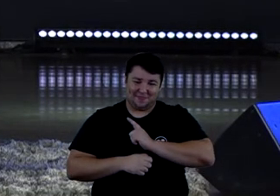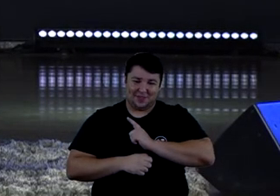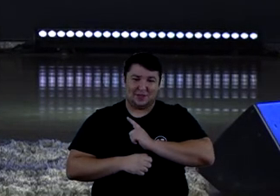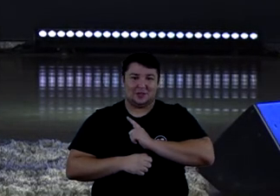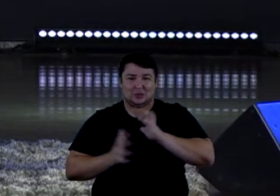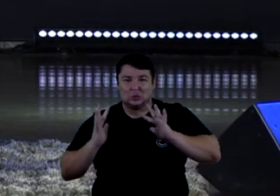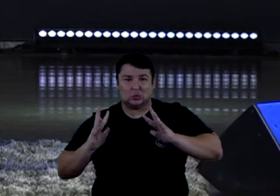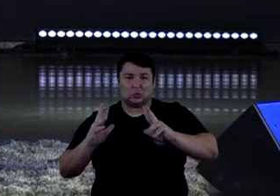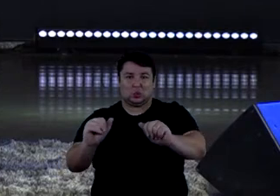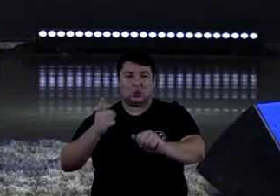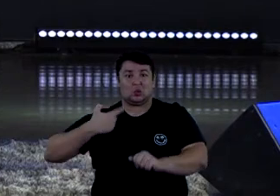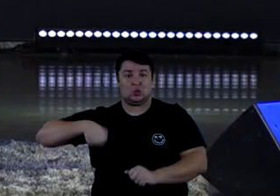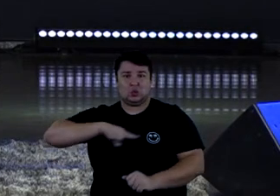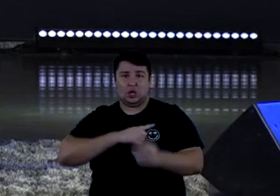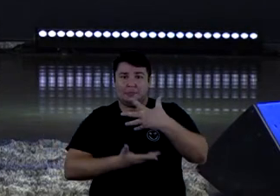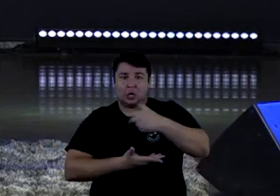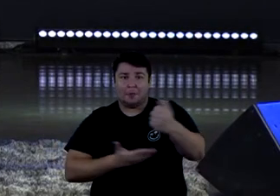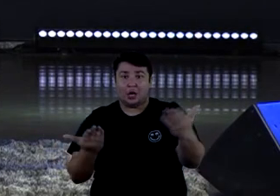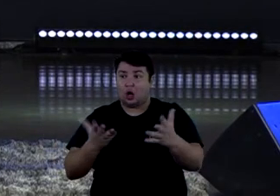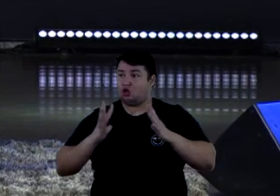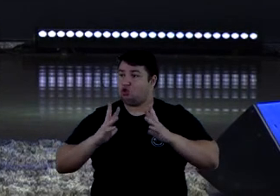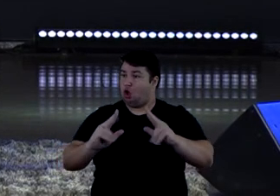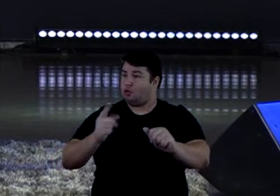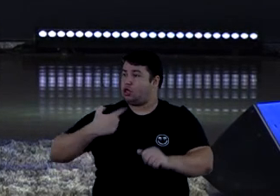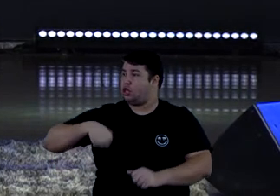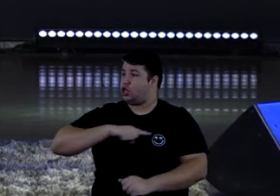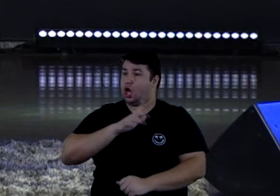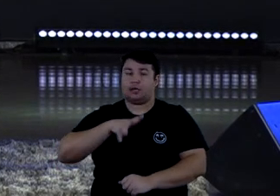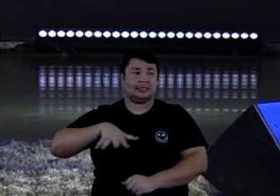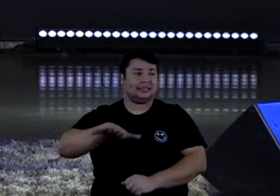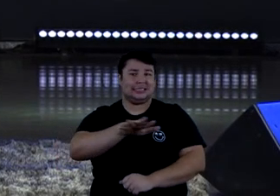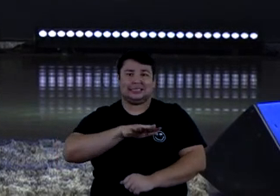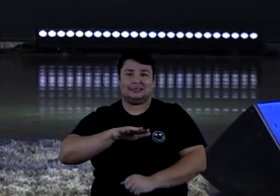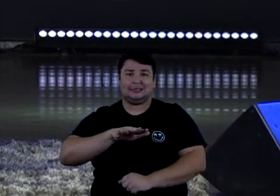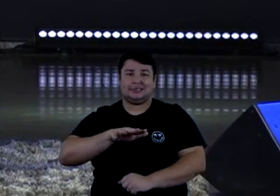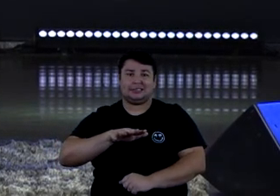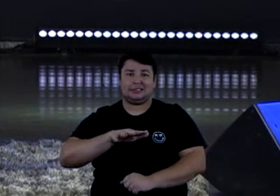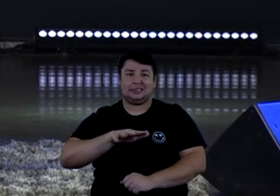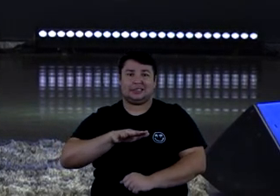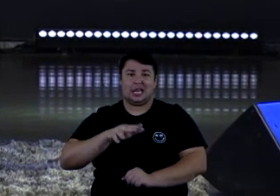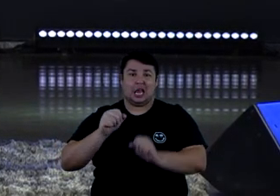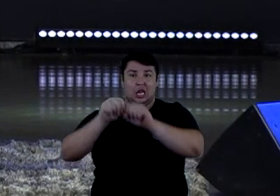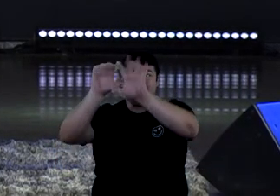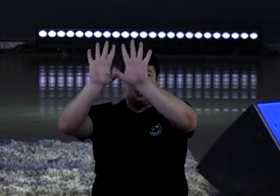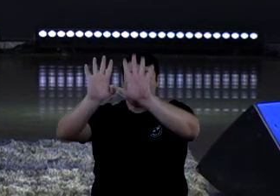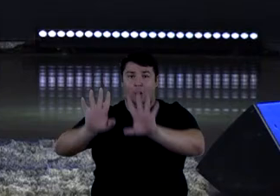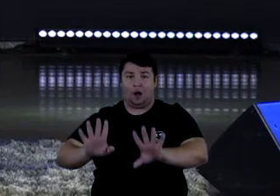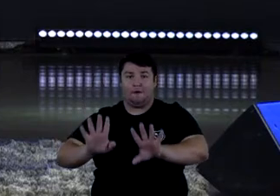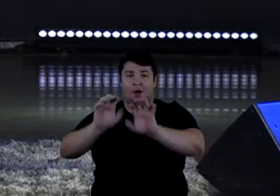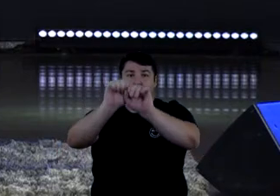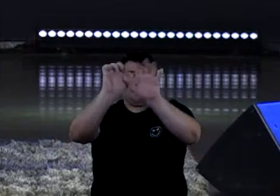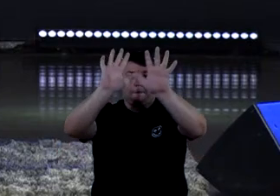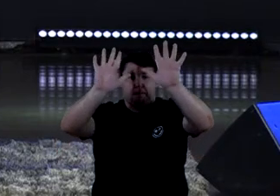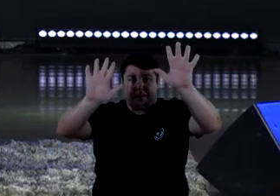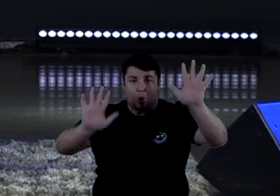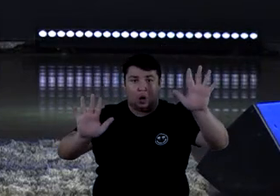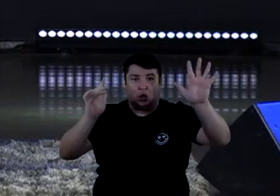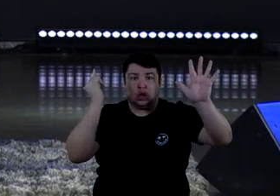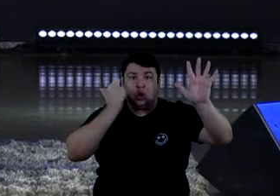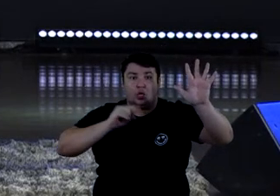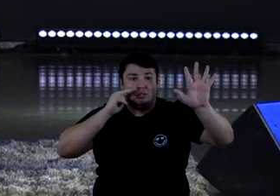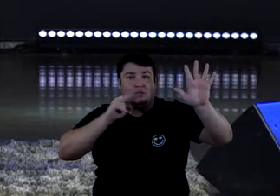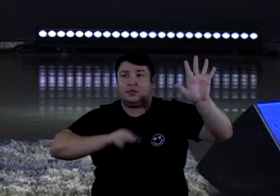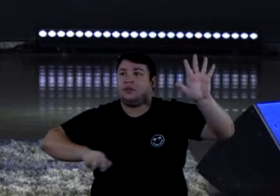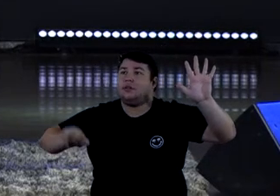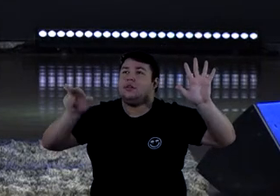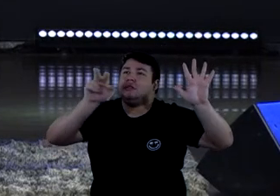Portanto, todos nós, diga todos nós, dos quais o véu foi removido, podemos ver